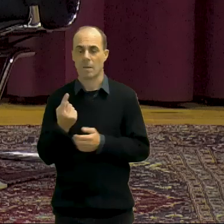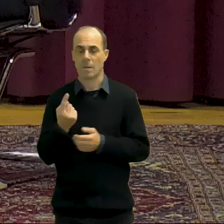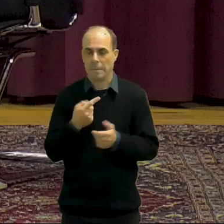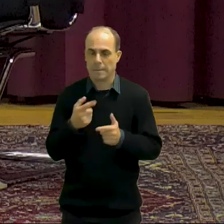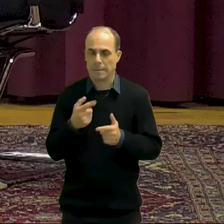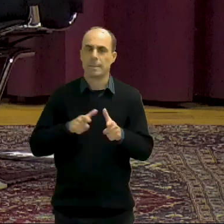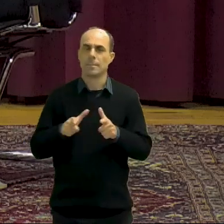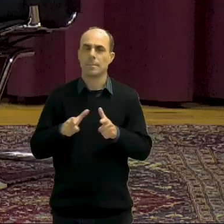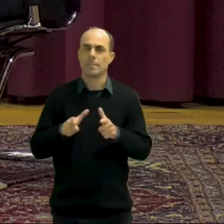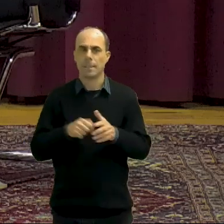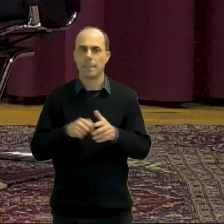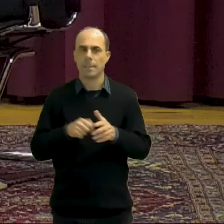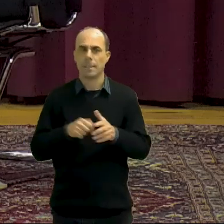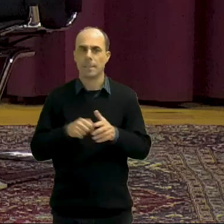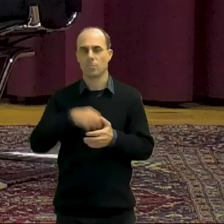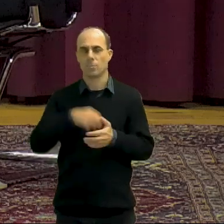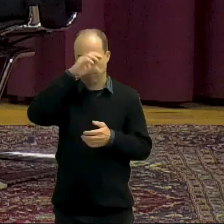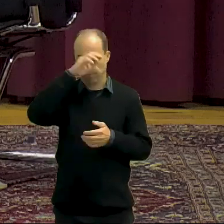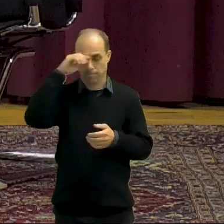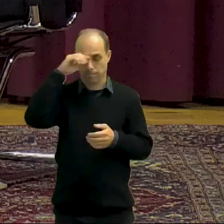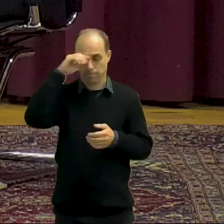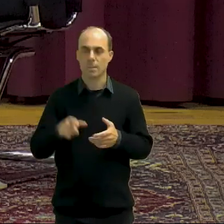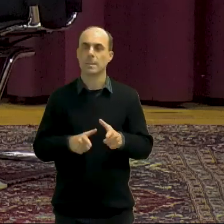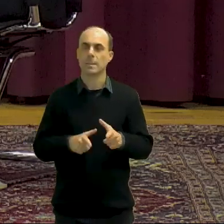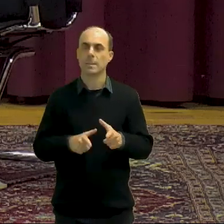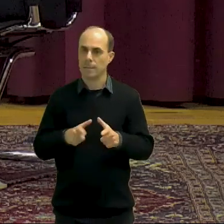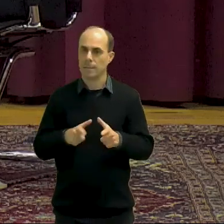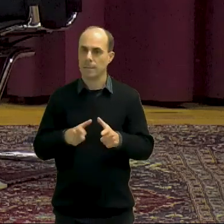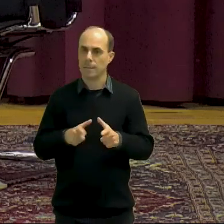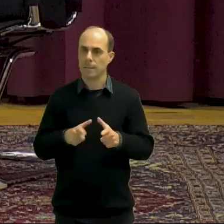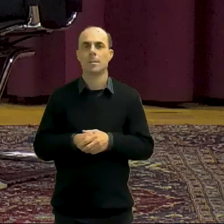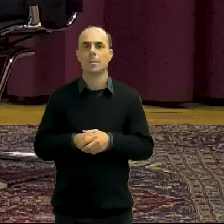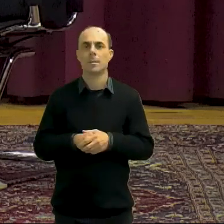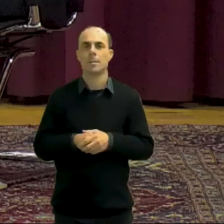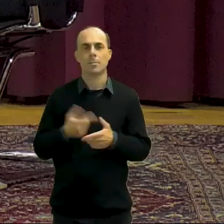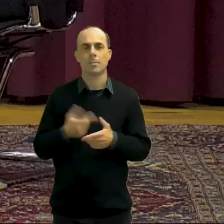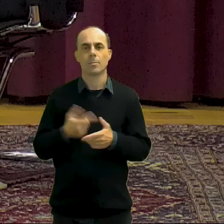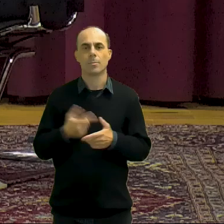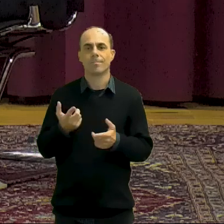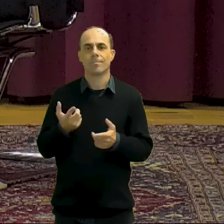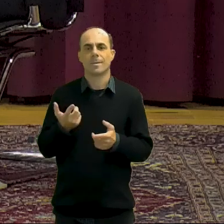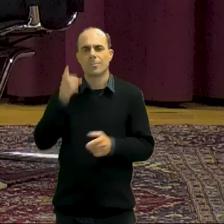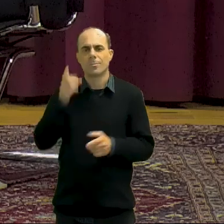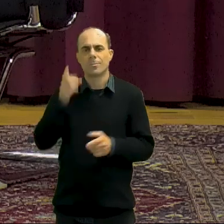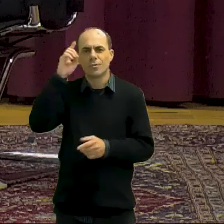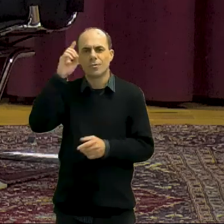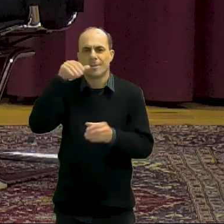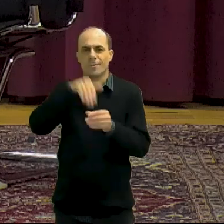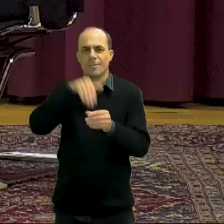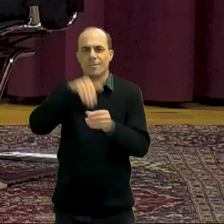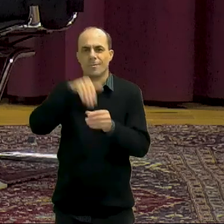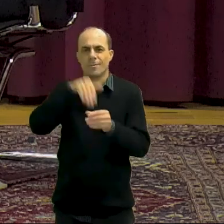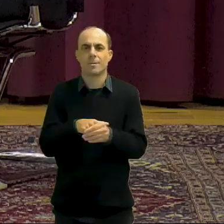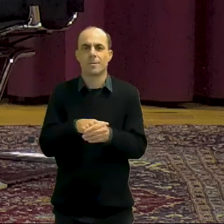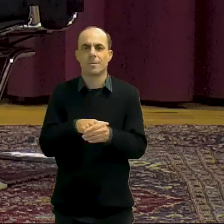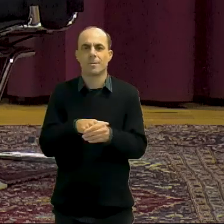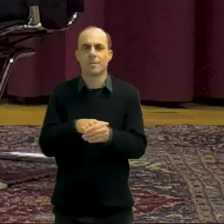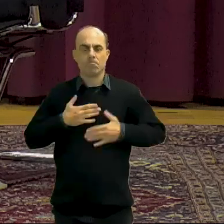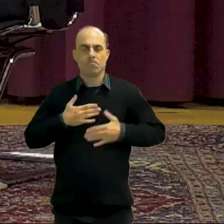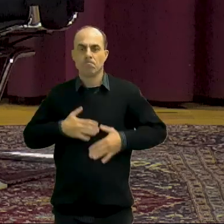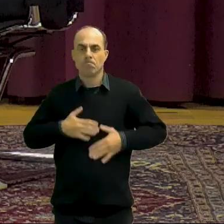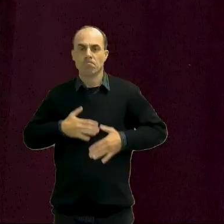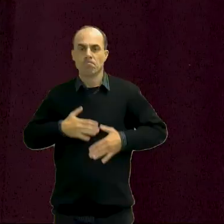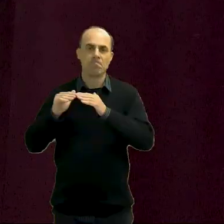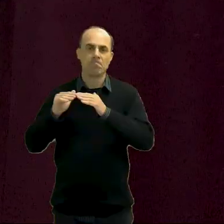o servidor aqui do TRE também trabalhando muito eh para que esse dia seja o mais eh eh eficiente como você